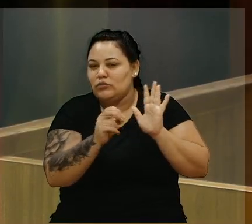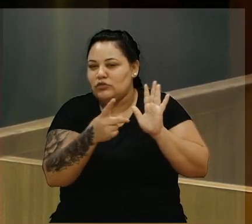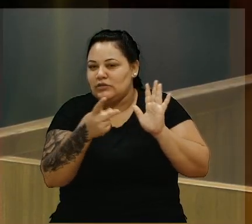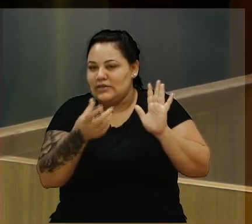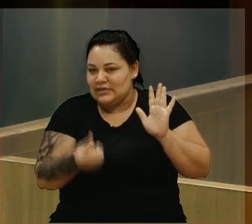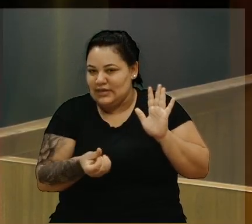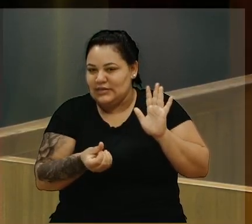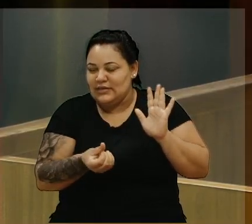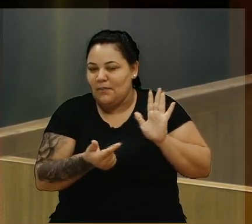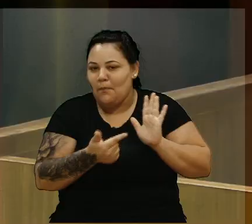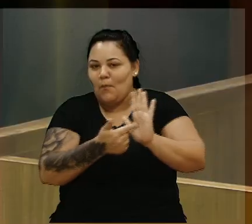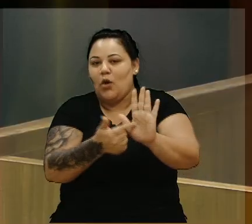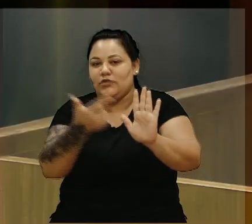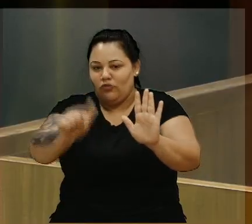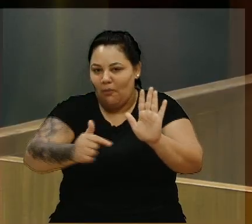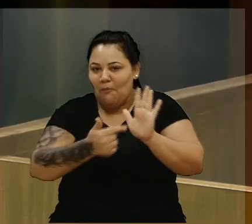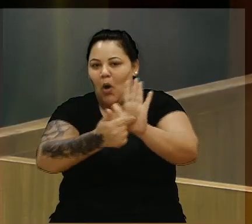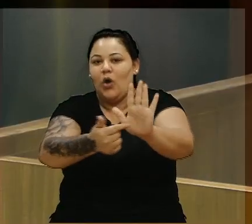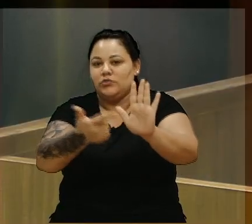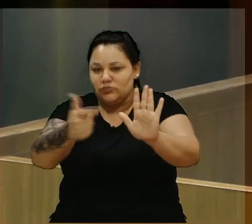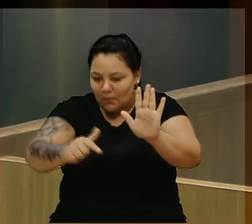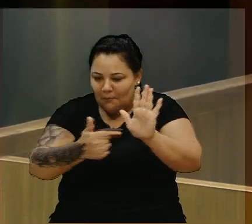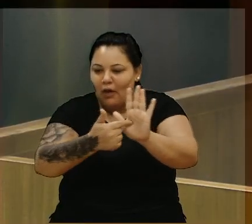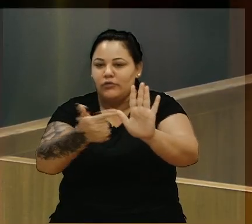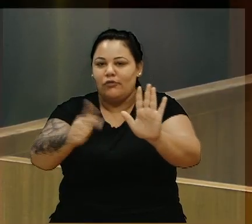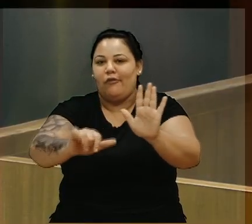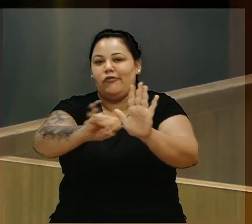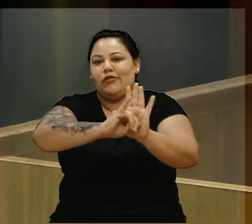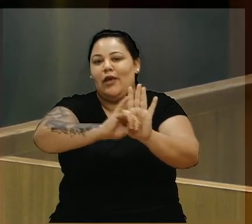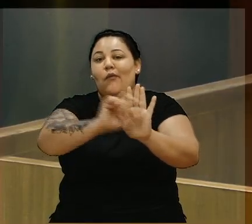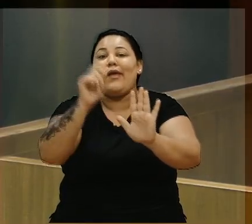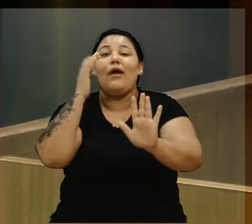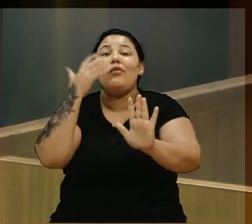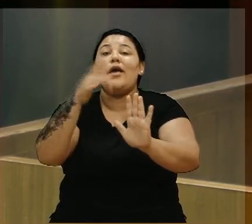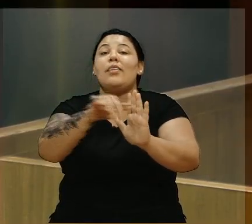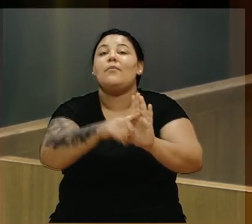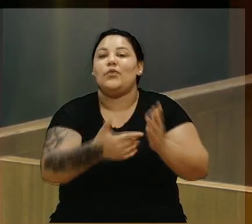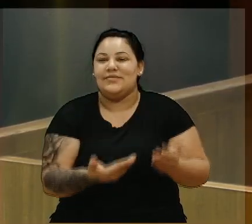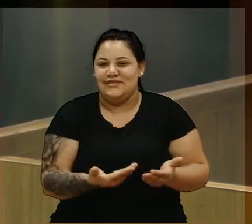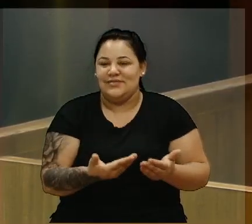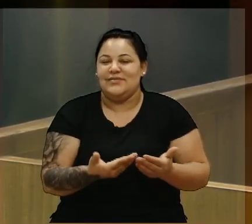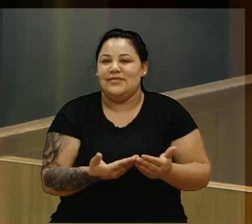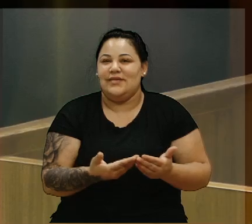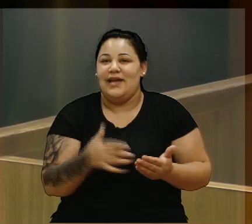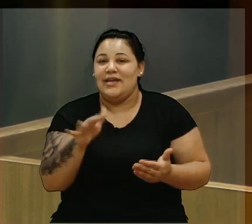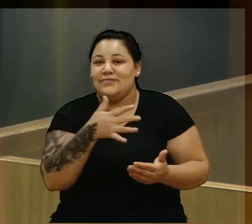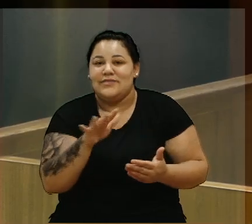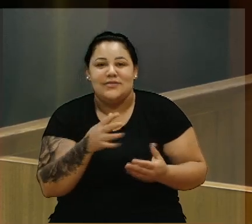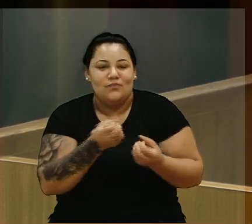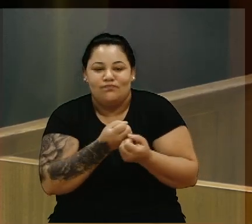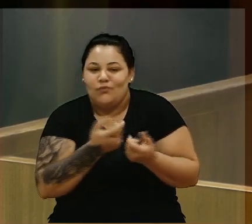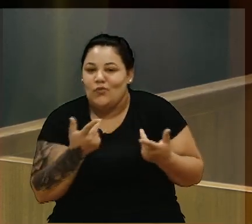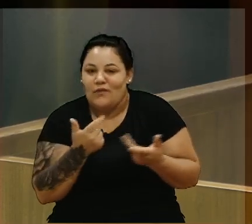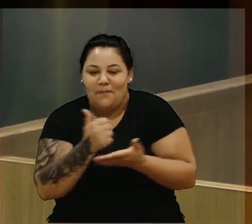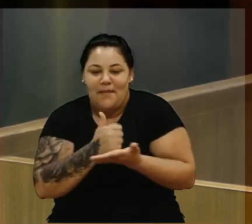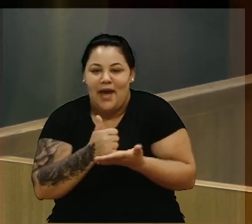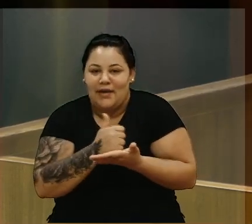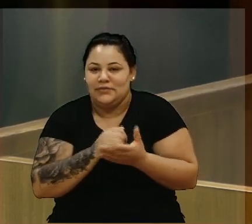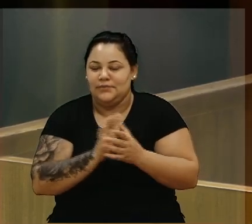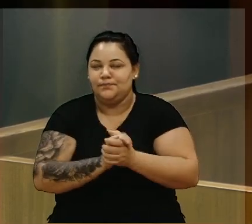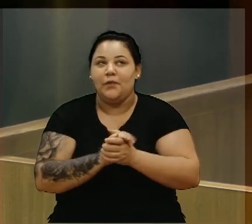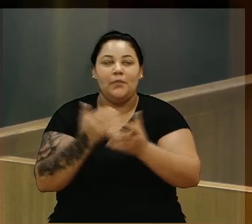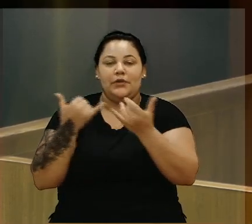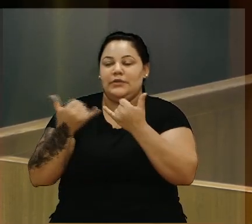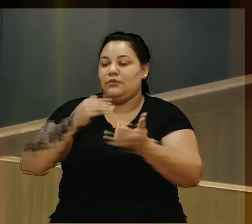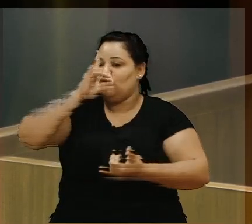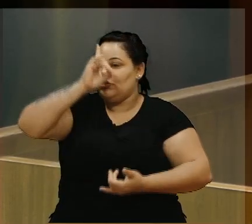republicando esses editais. E o que isso acaba gerando? Muitas vezes são elementos básicos, como o direito ao